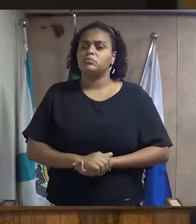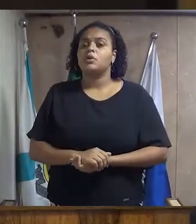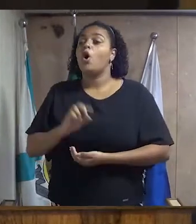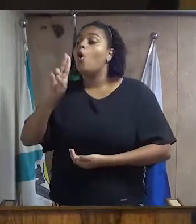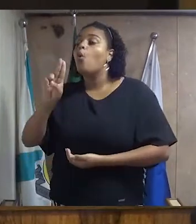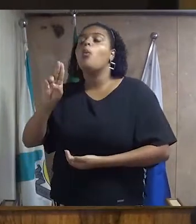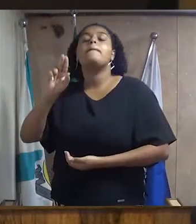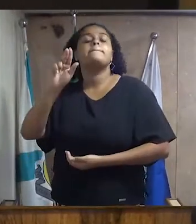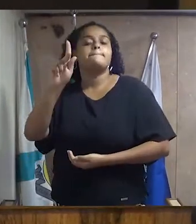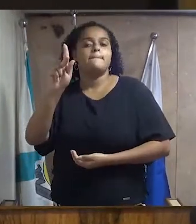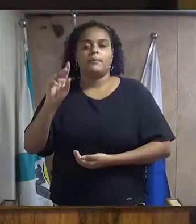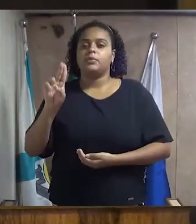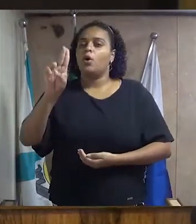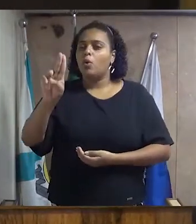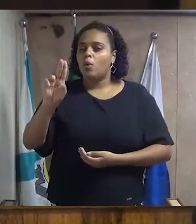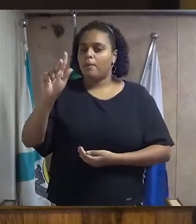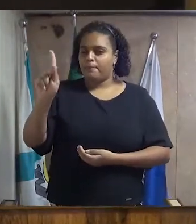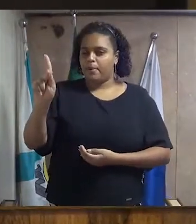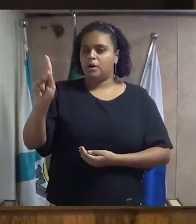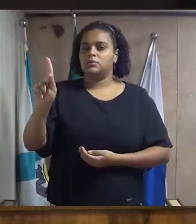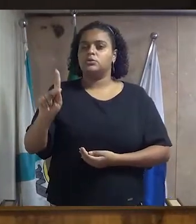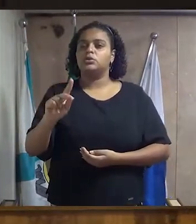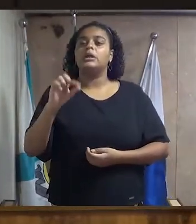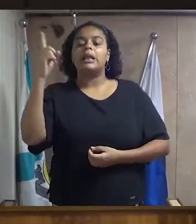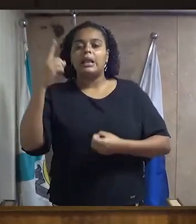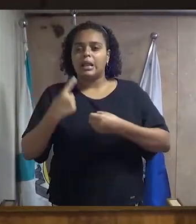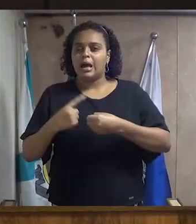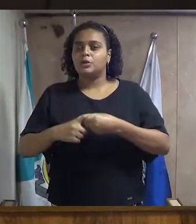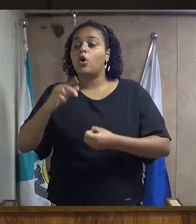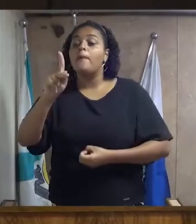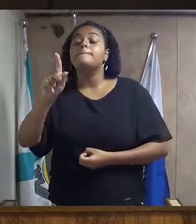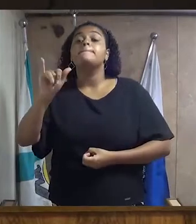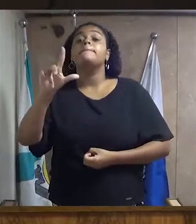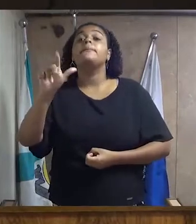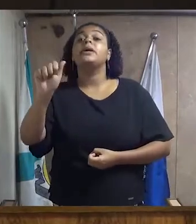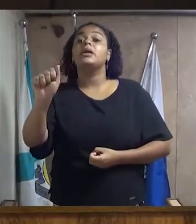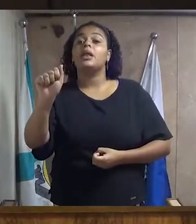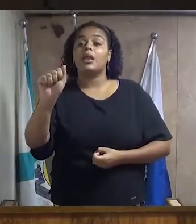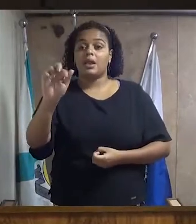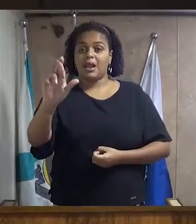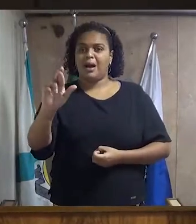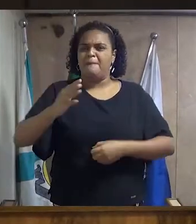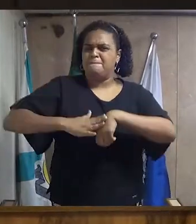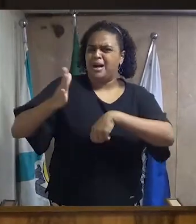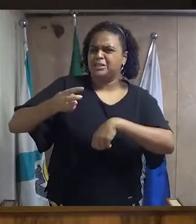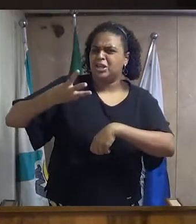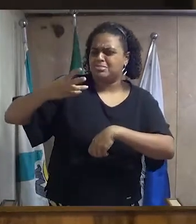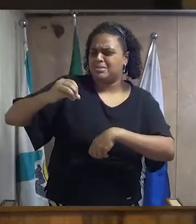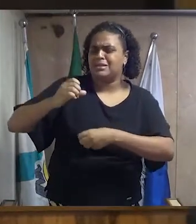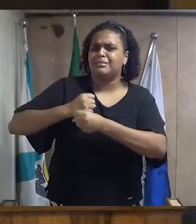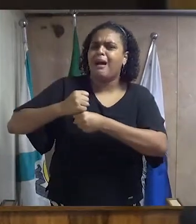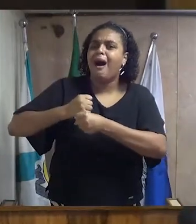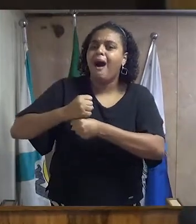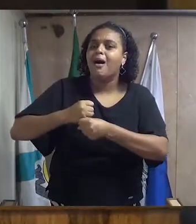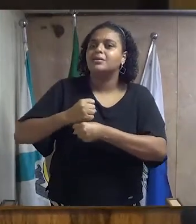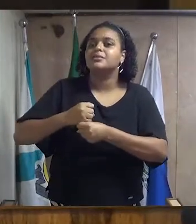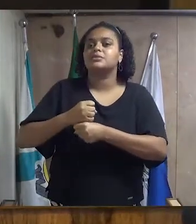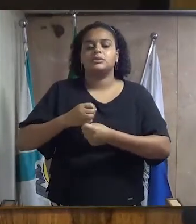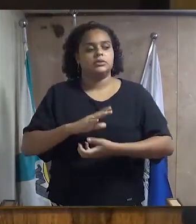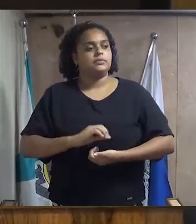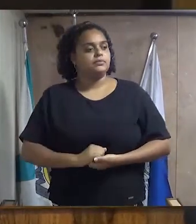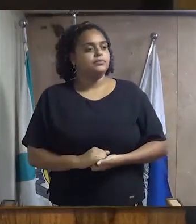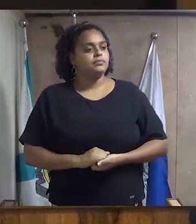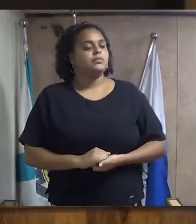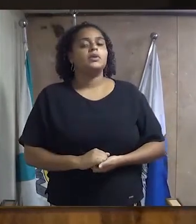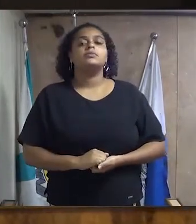do Pilar, que atende mais de 16 mil pessoas há mais de 30 anos, tentar ampliar, colocar o terceiro andar,